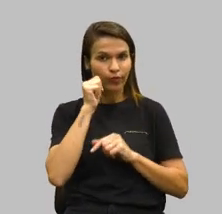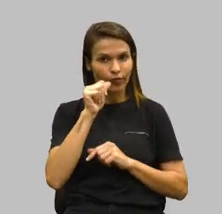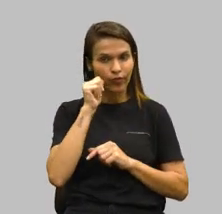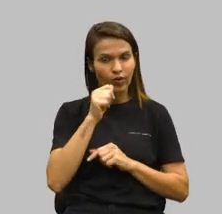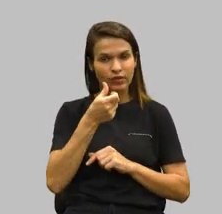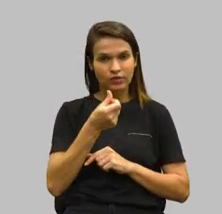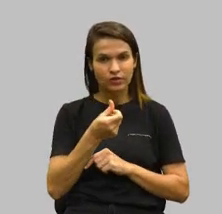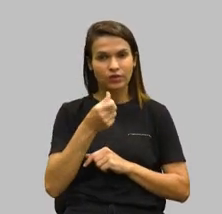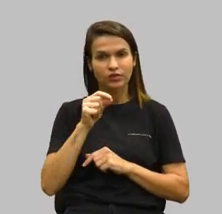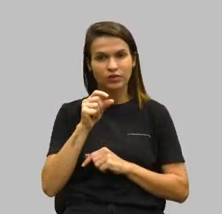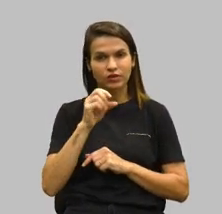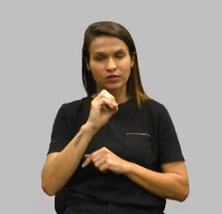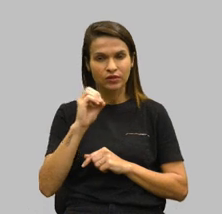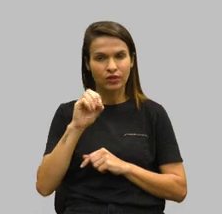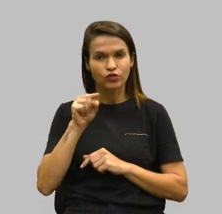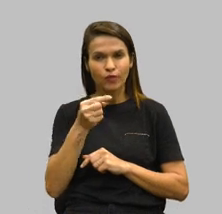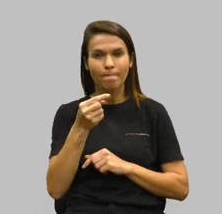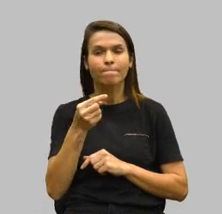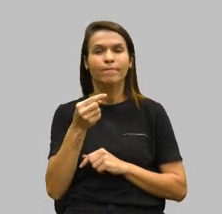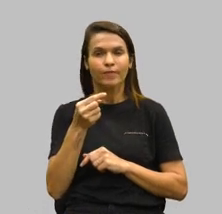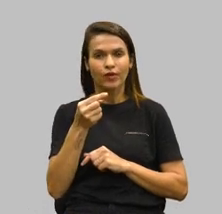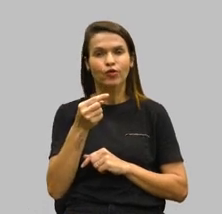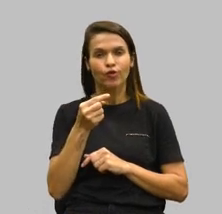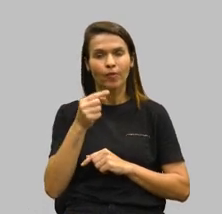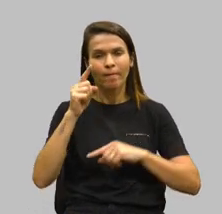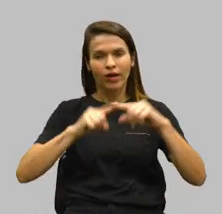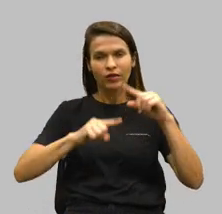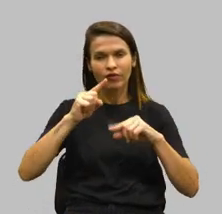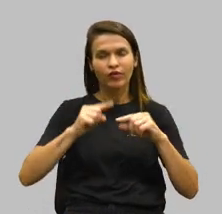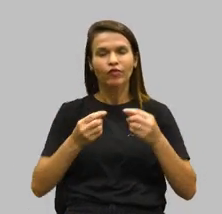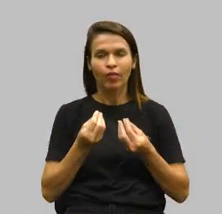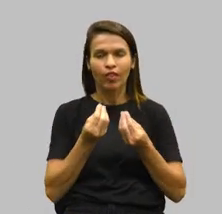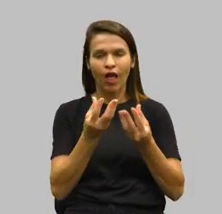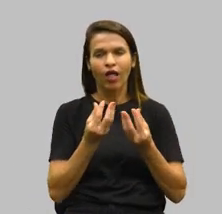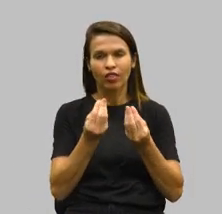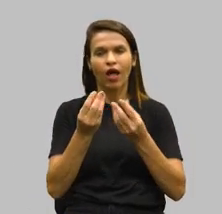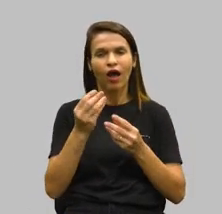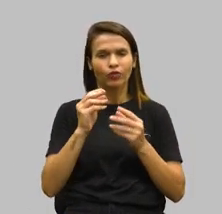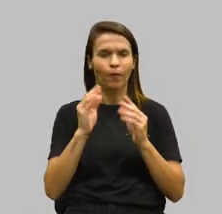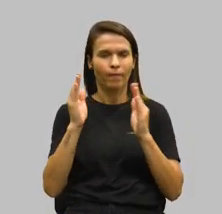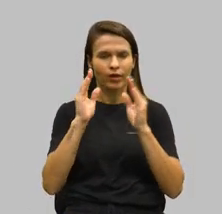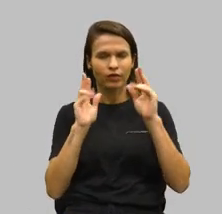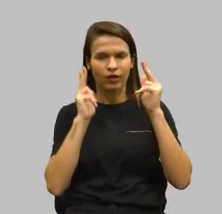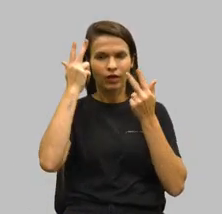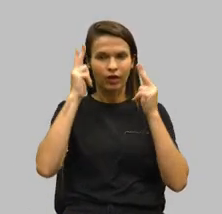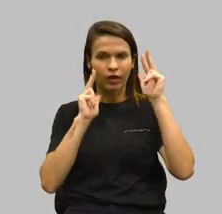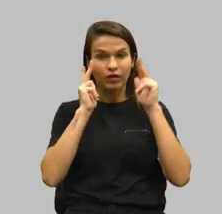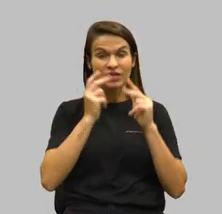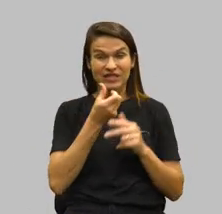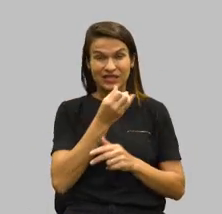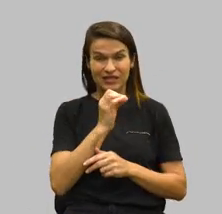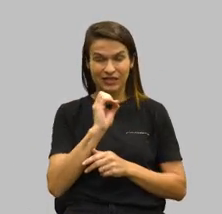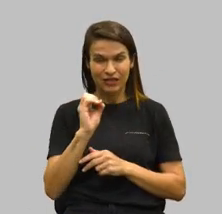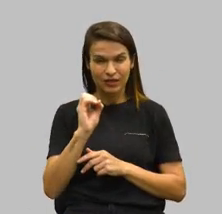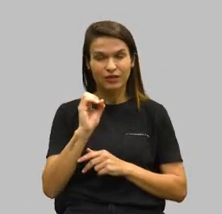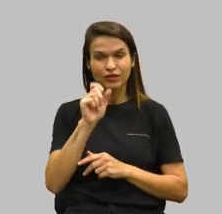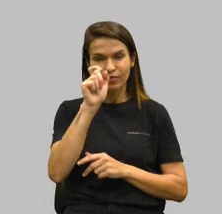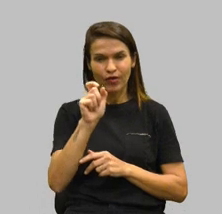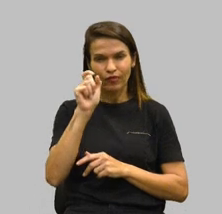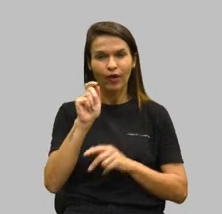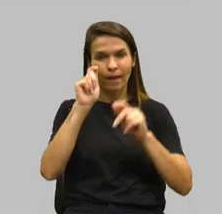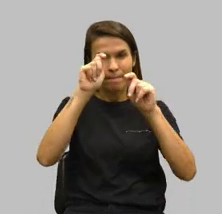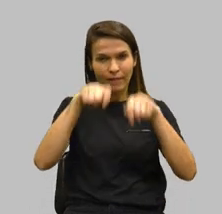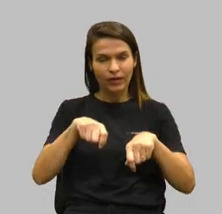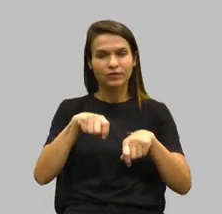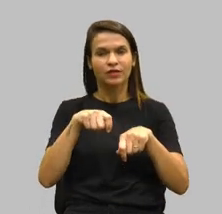600.000 materiais foram distribuídos no carnaval e 600 pessoas foram capacitadas no protocolo falha agora